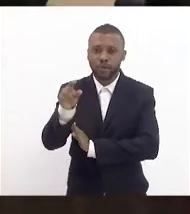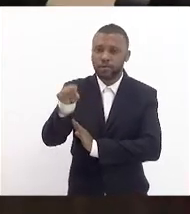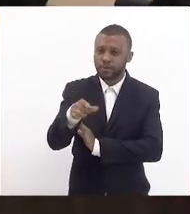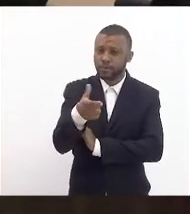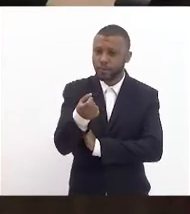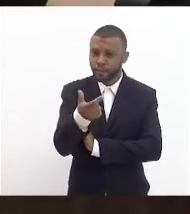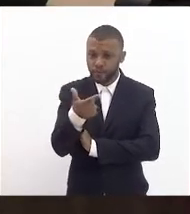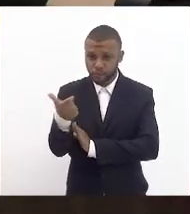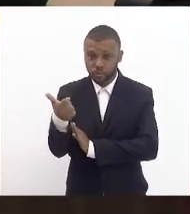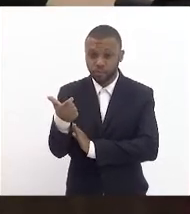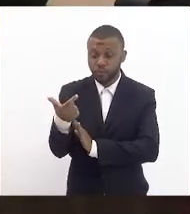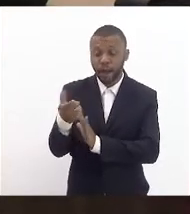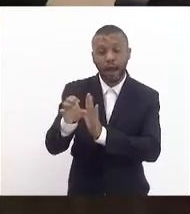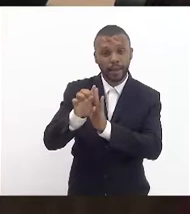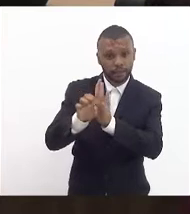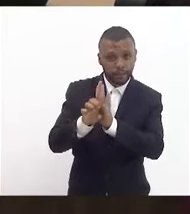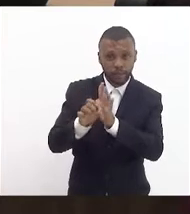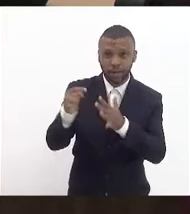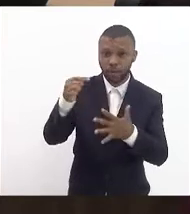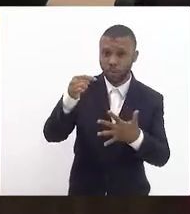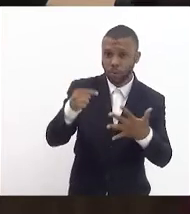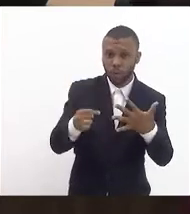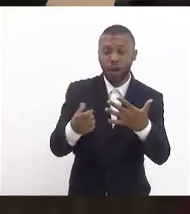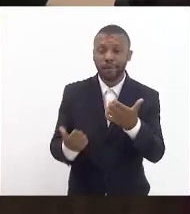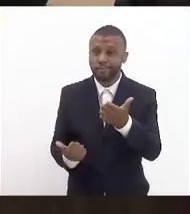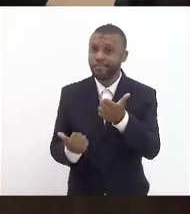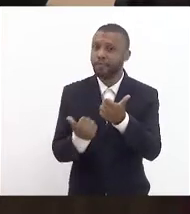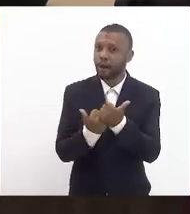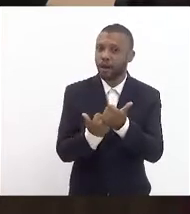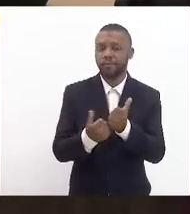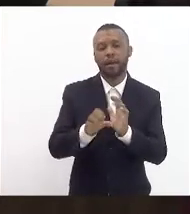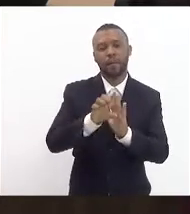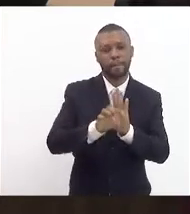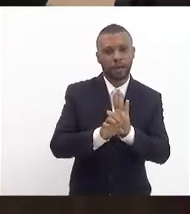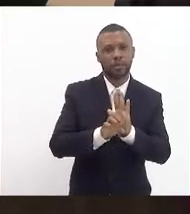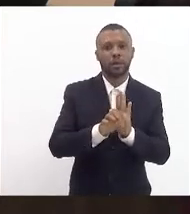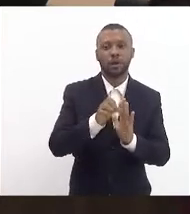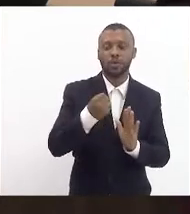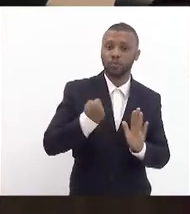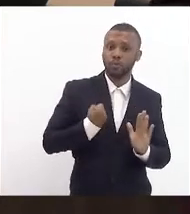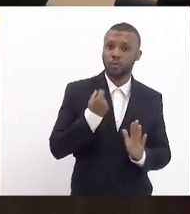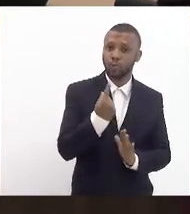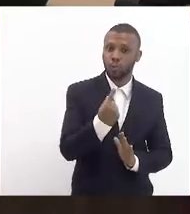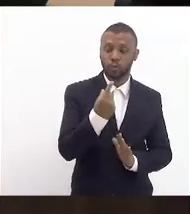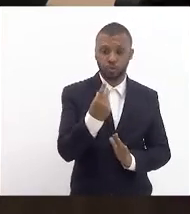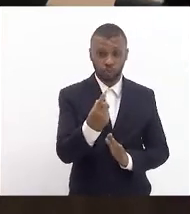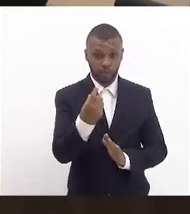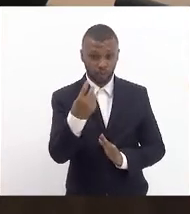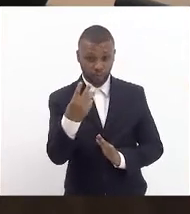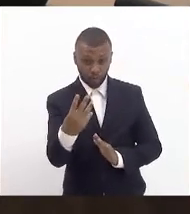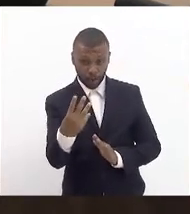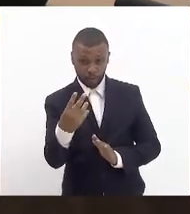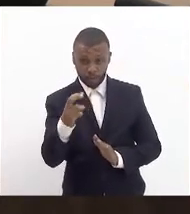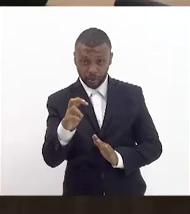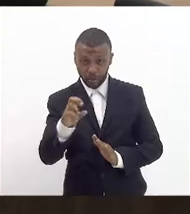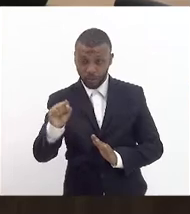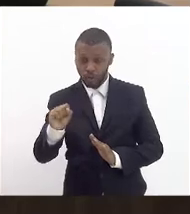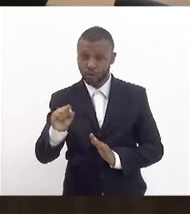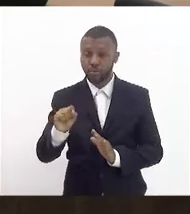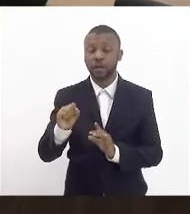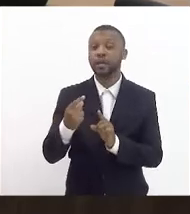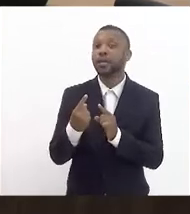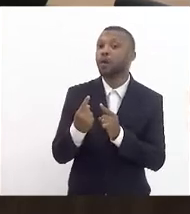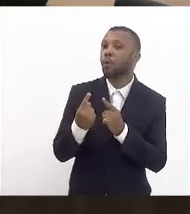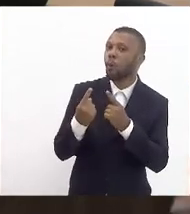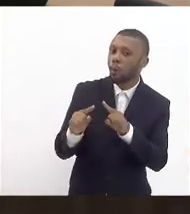2021. Parecer às emendas. Favorável às emendas 1, 2, 3, 4, 5 e 8. E contrário às